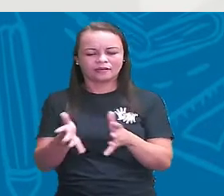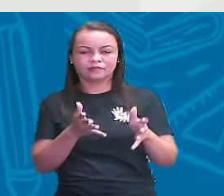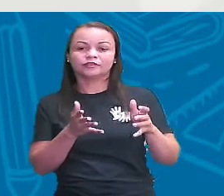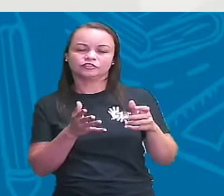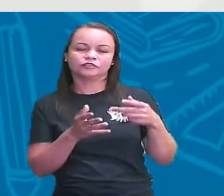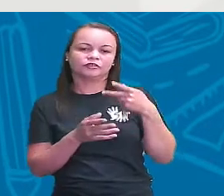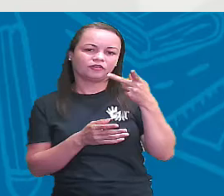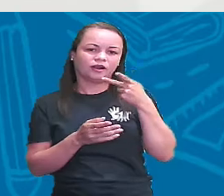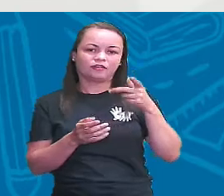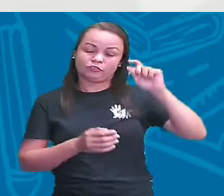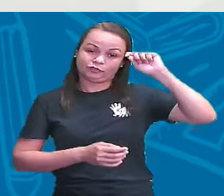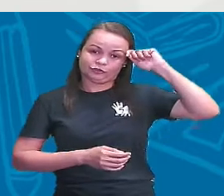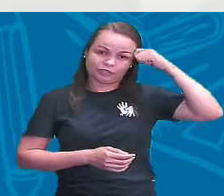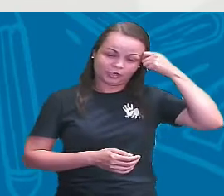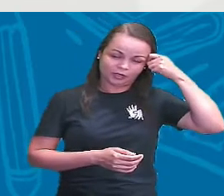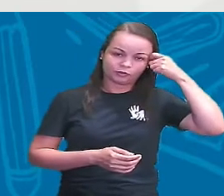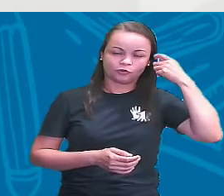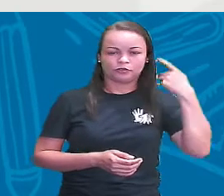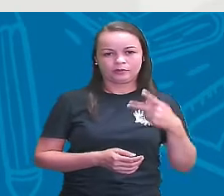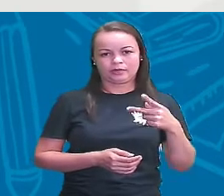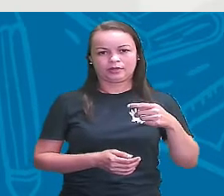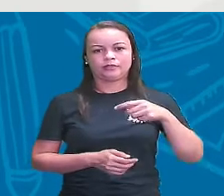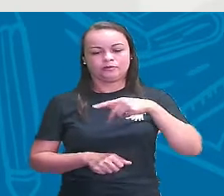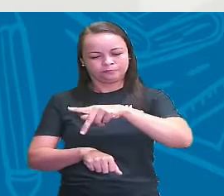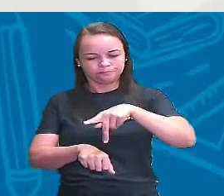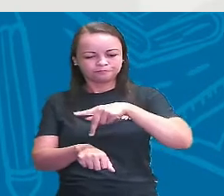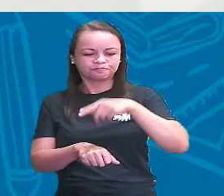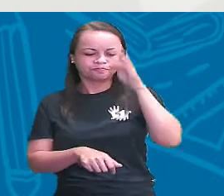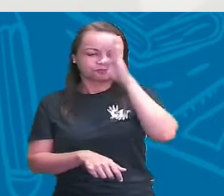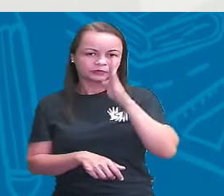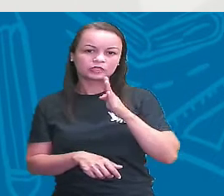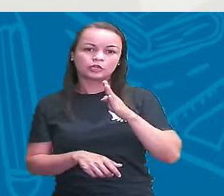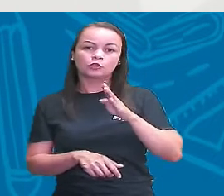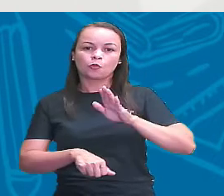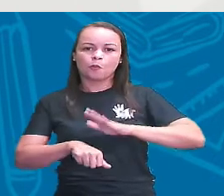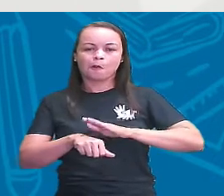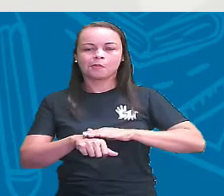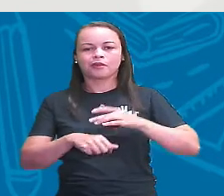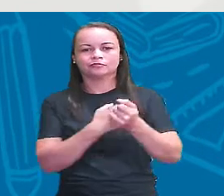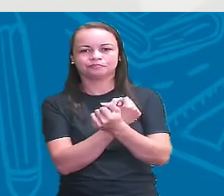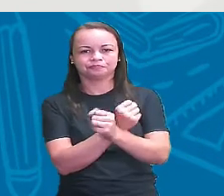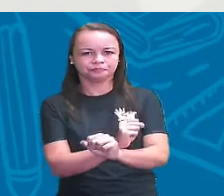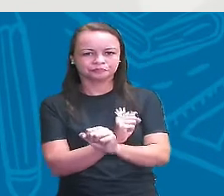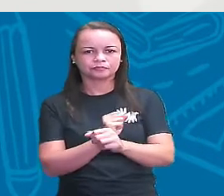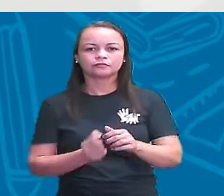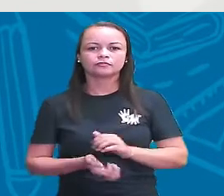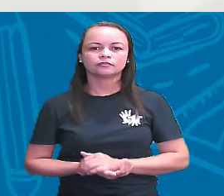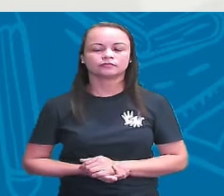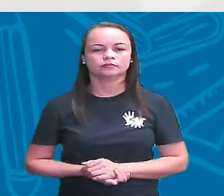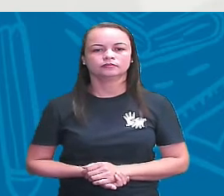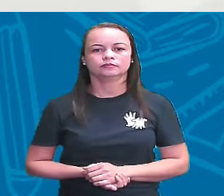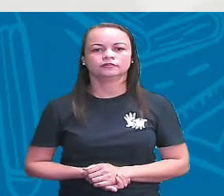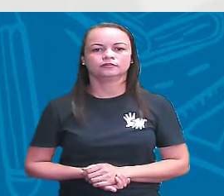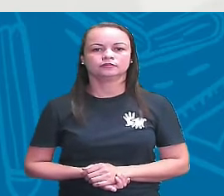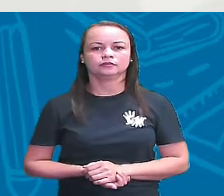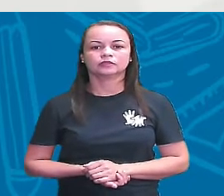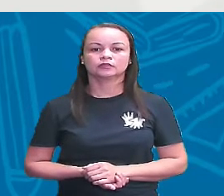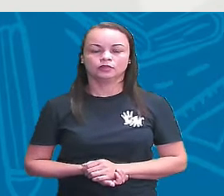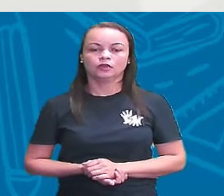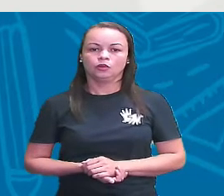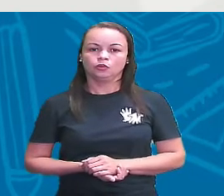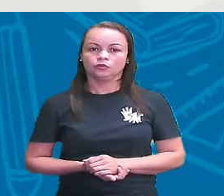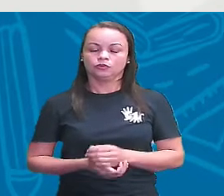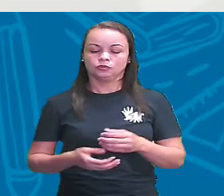negras aqui para o nosso país, né, no momento de escravidão, certo? Então, vamos lá. O núcleo banto,